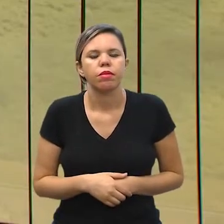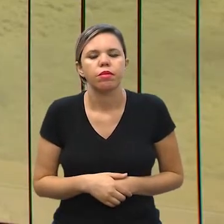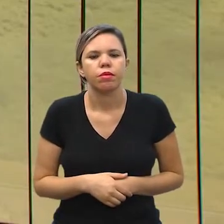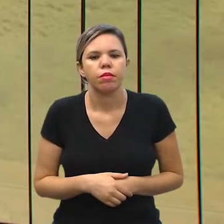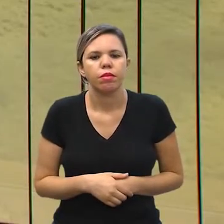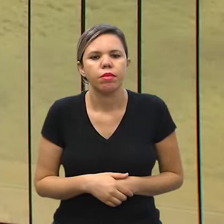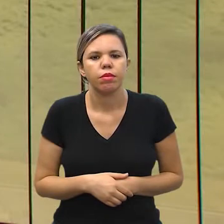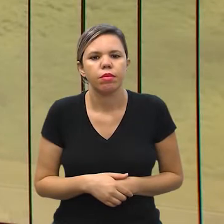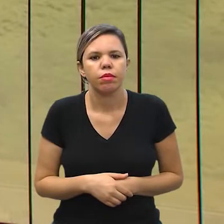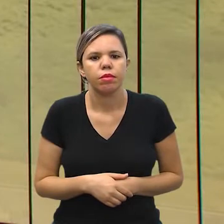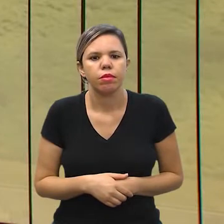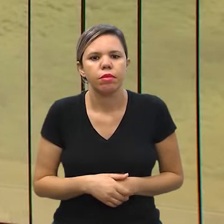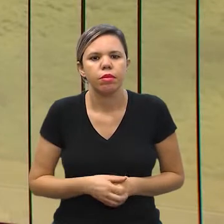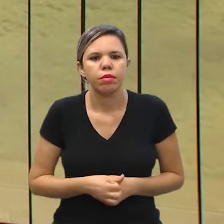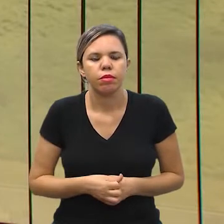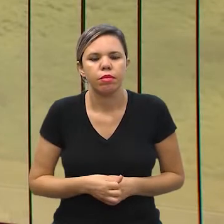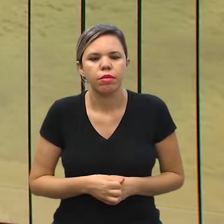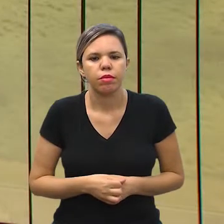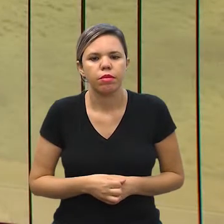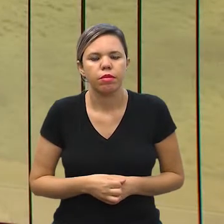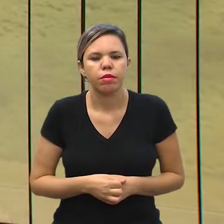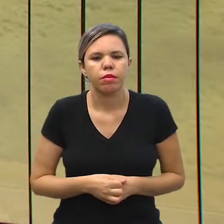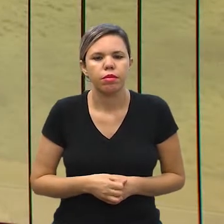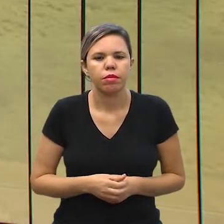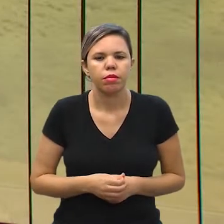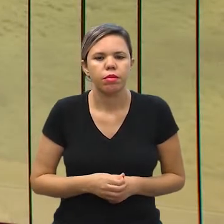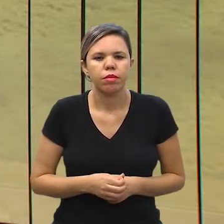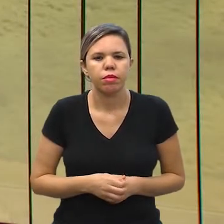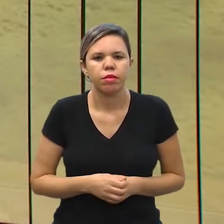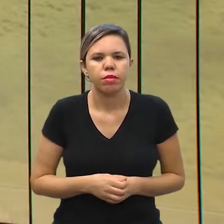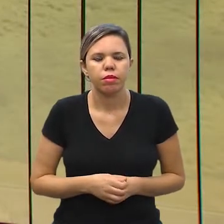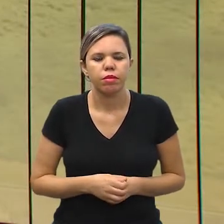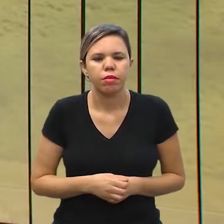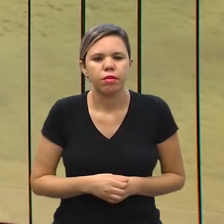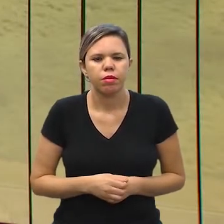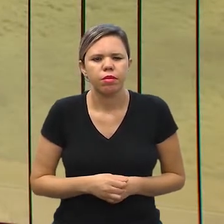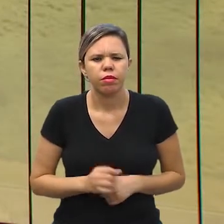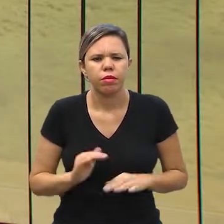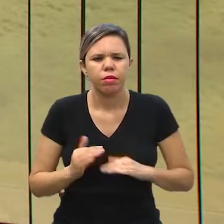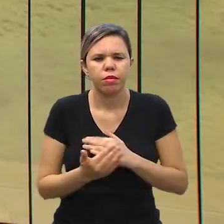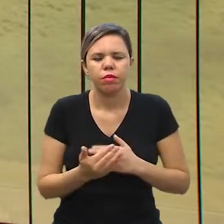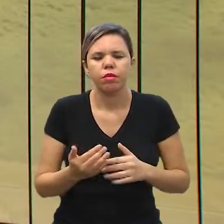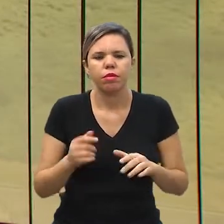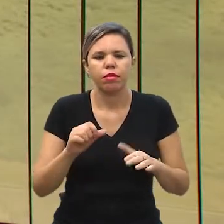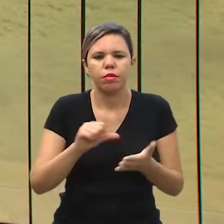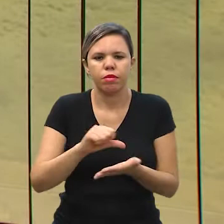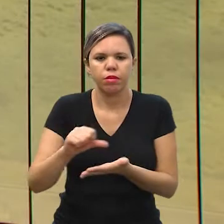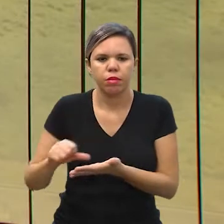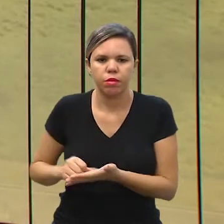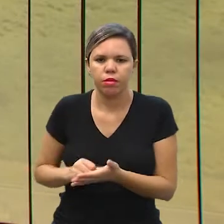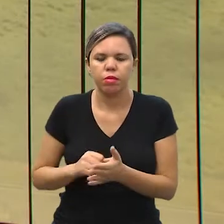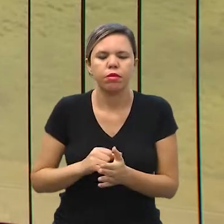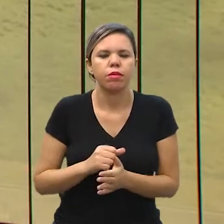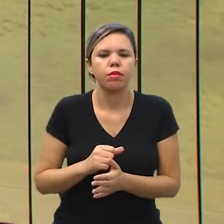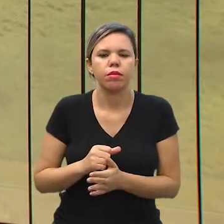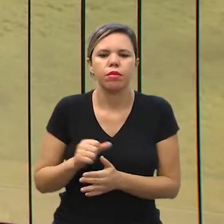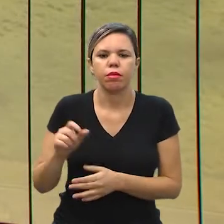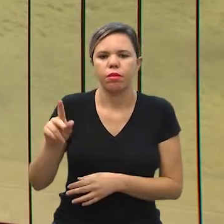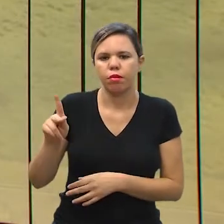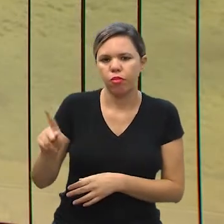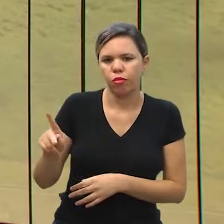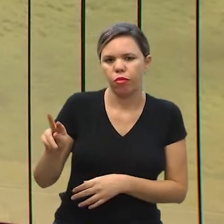talvez mais a tua e recentemente é conhecida a região ali como o pai que